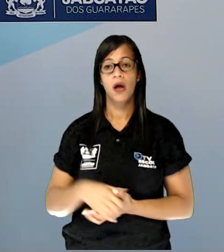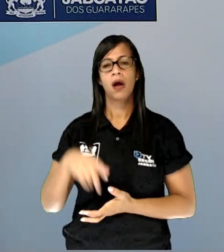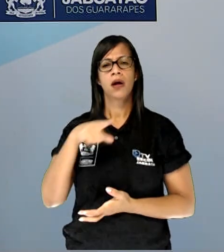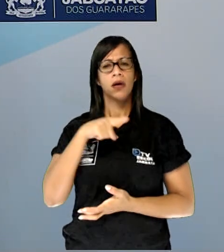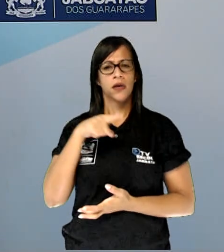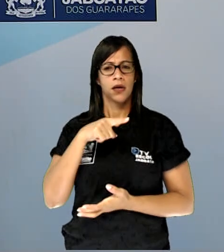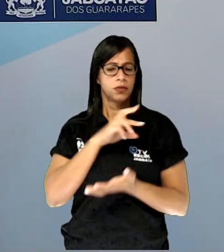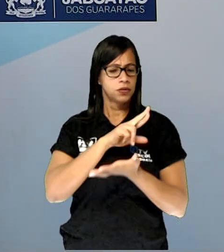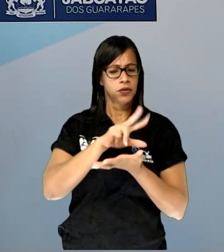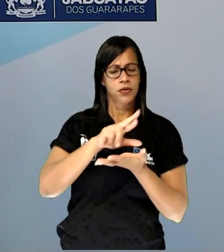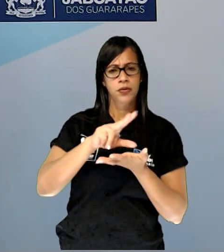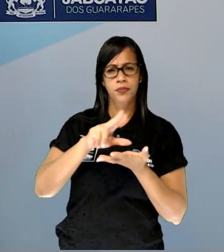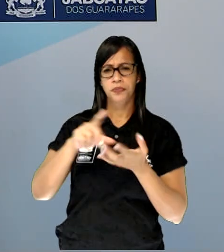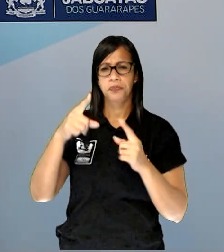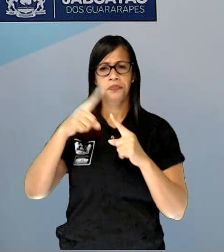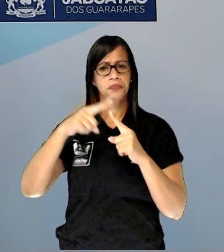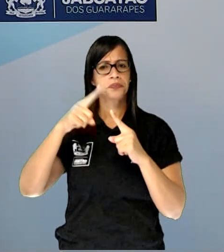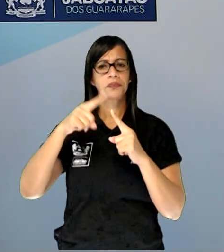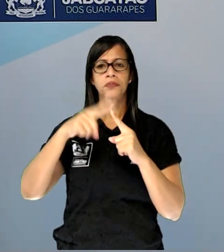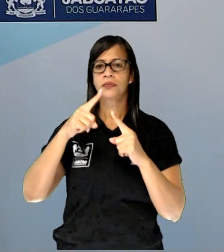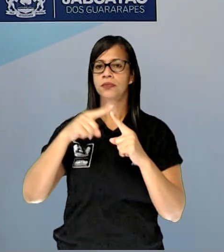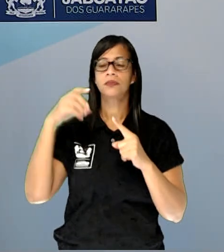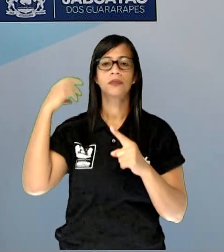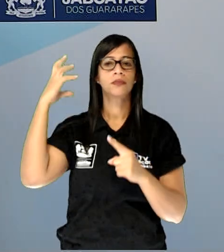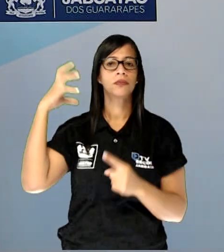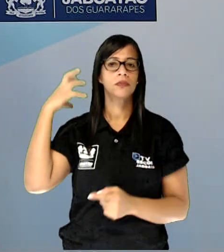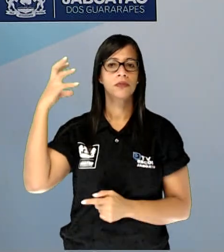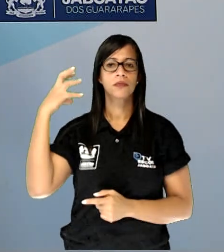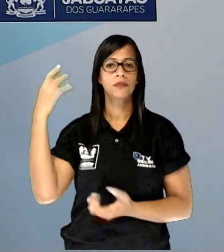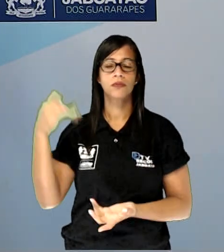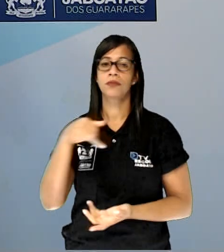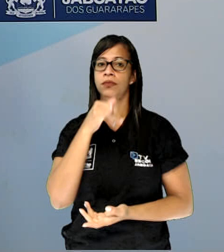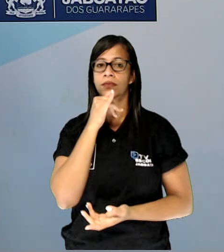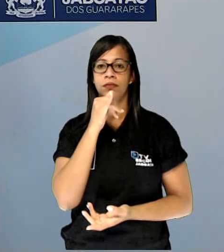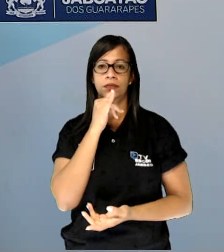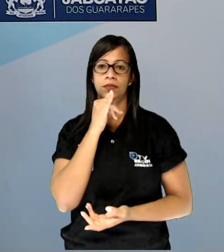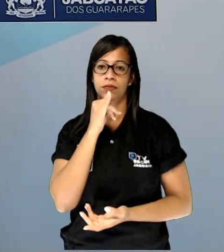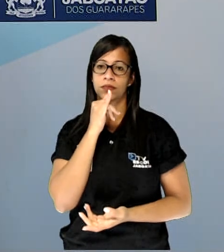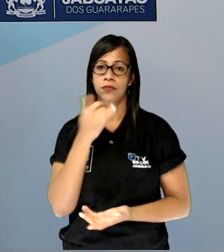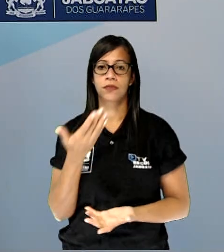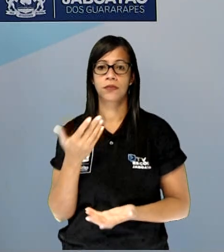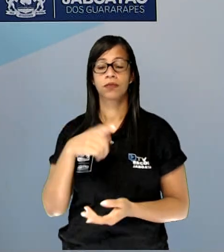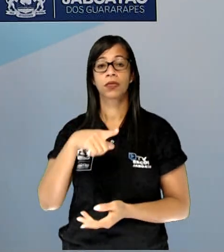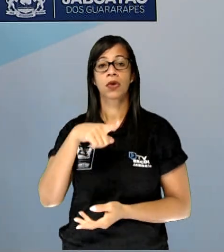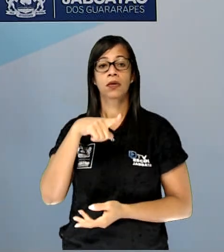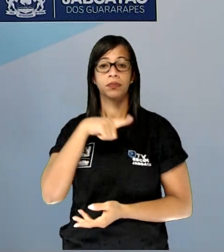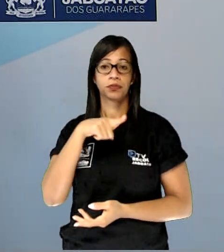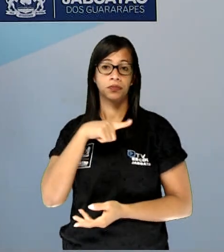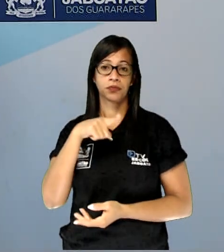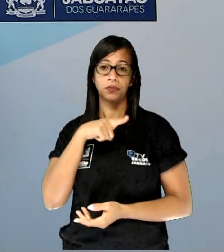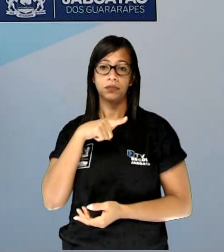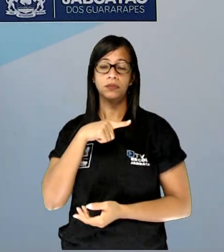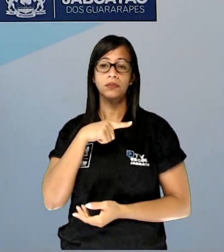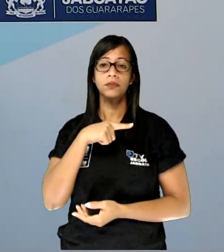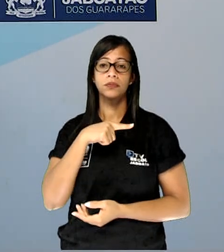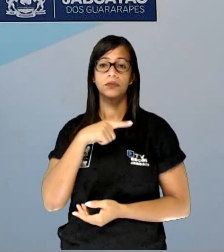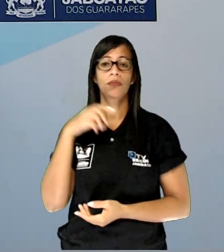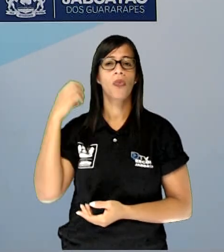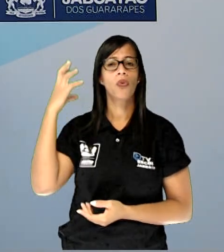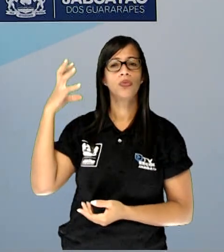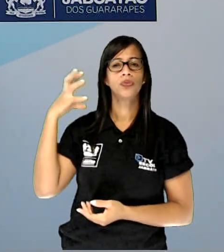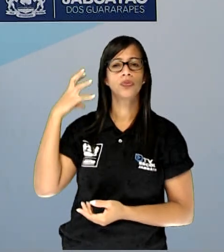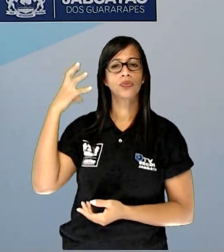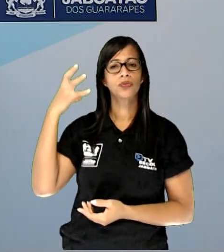gerados por ritmos ou combinações agradáveis. Existem tipos de sons harmoniosos, tá? Você